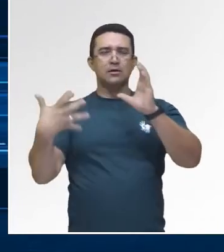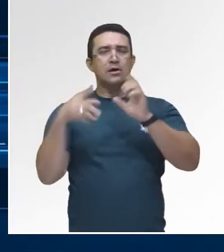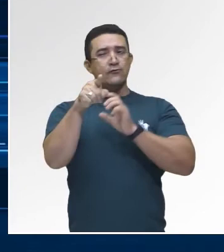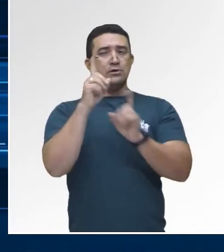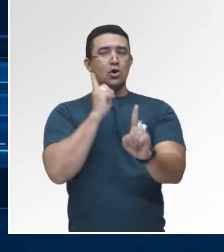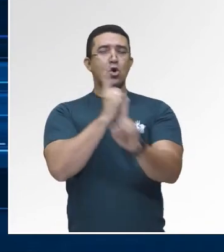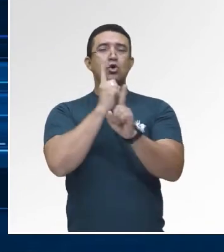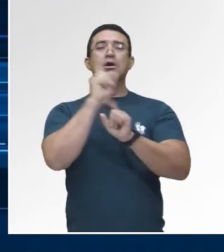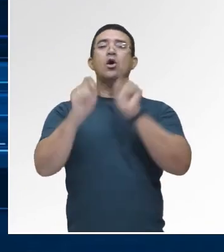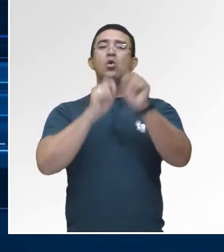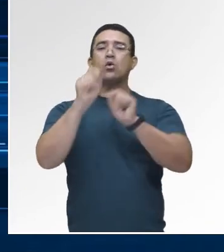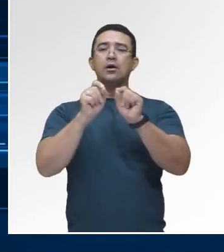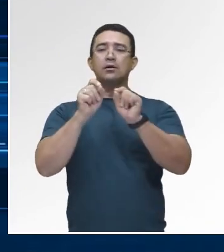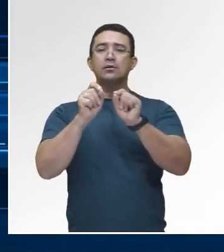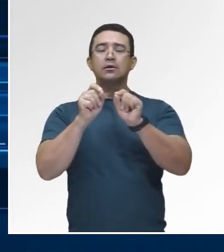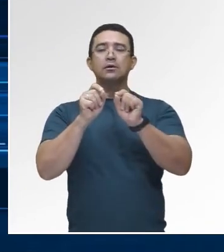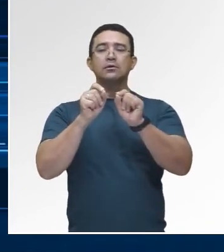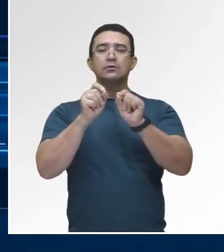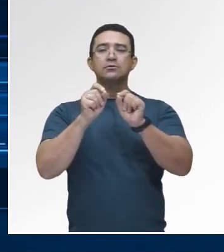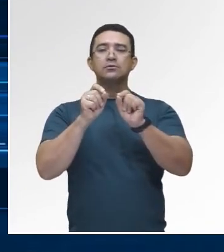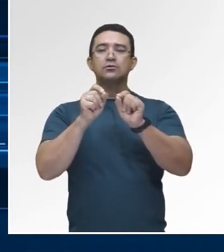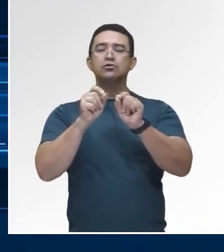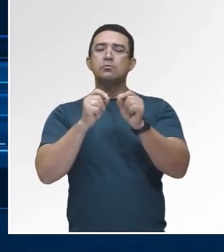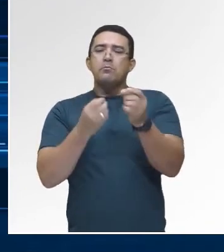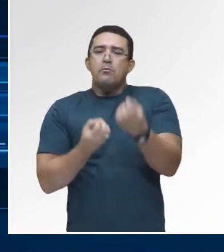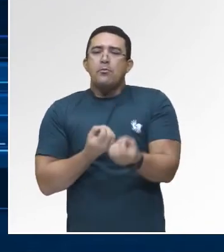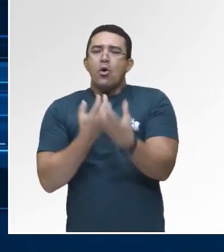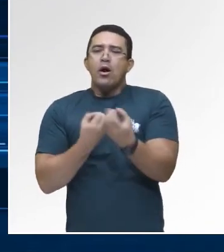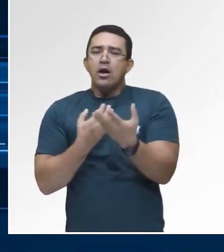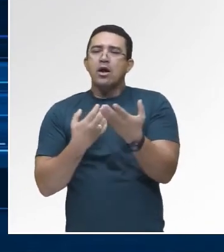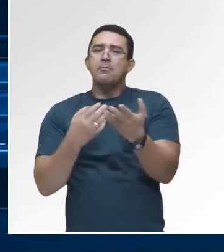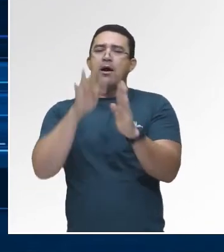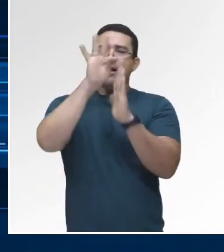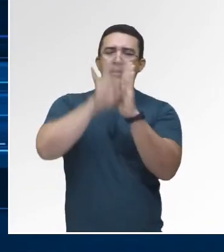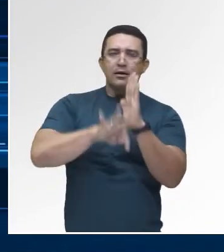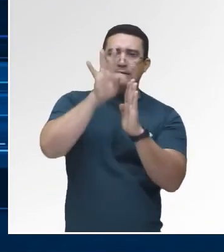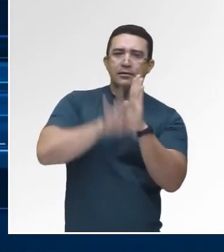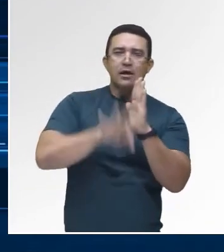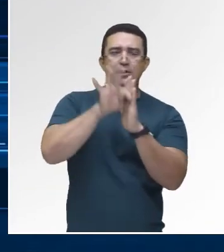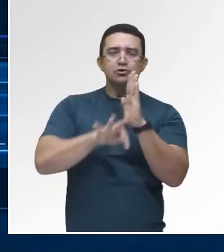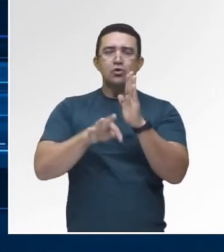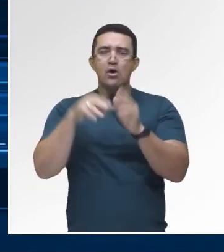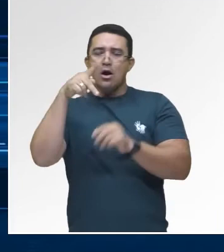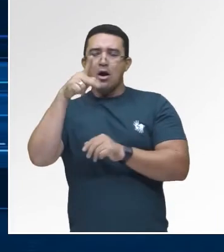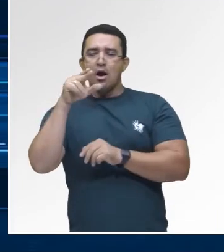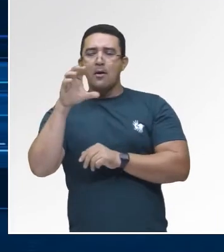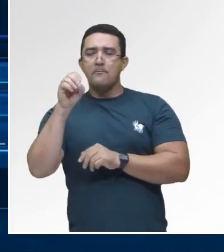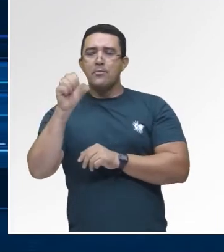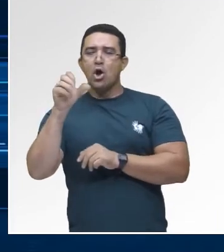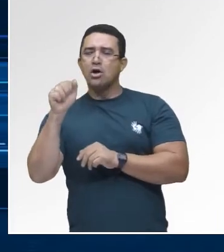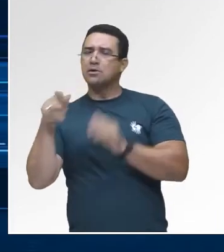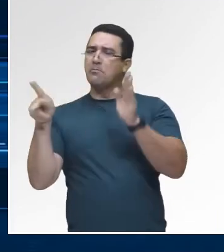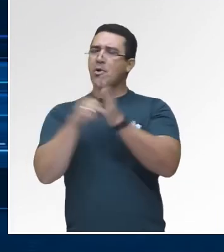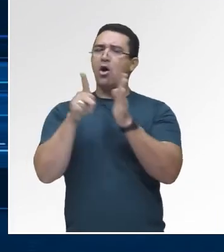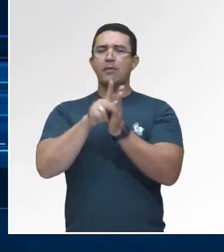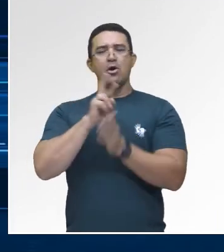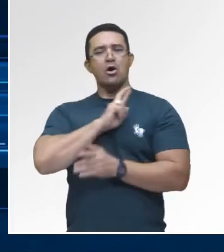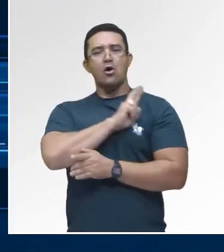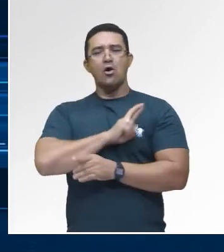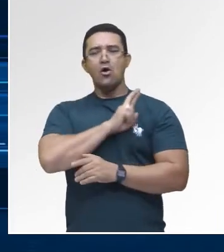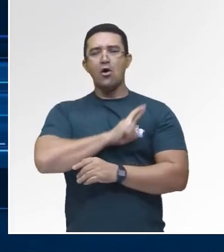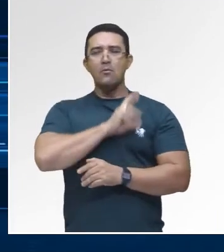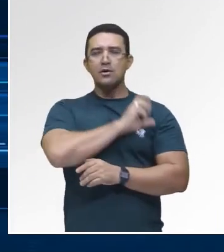encontrar nos poemas, nos textos, em prosa também, do romantismo, você vai